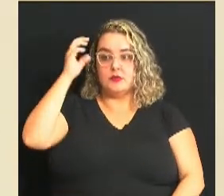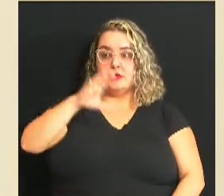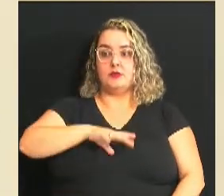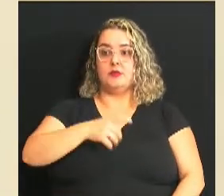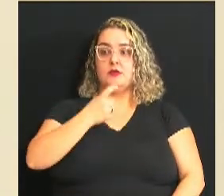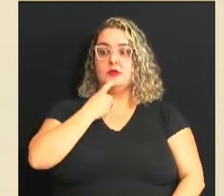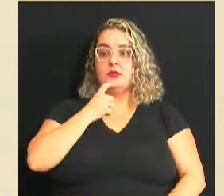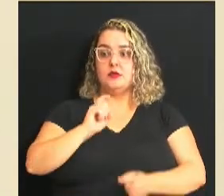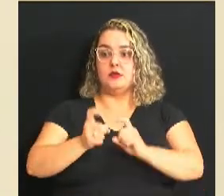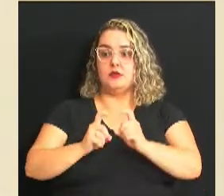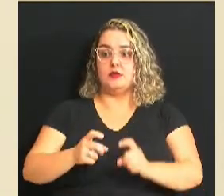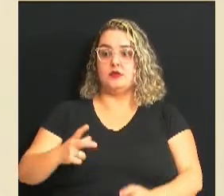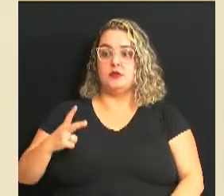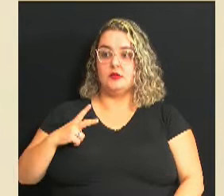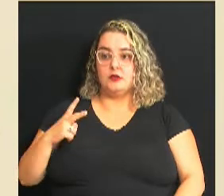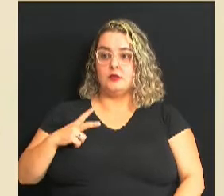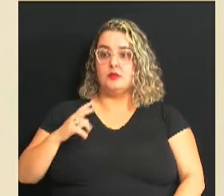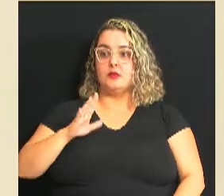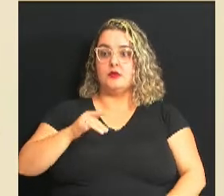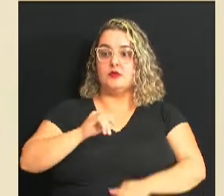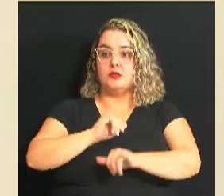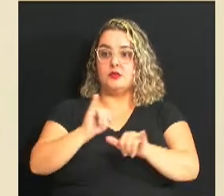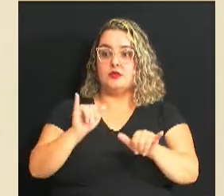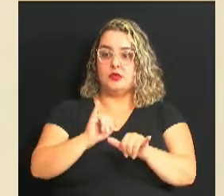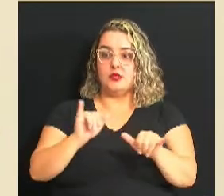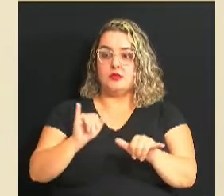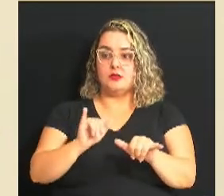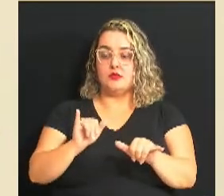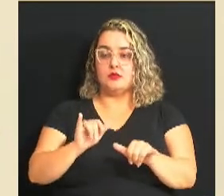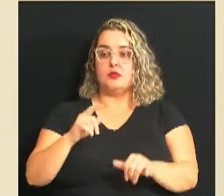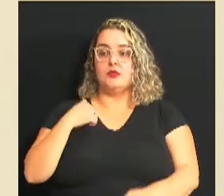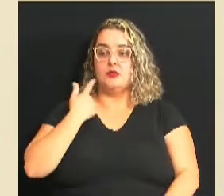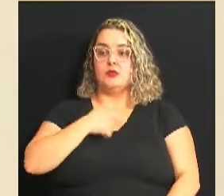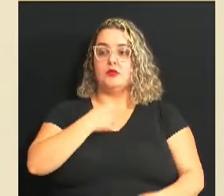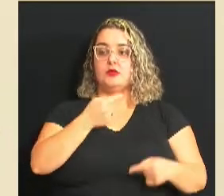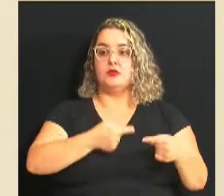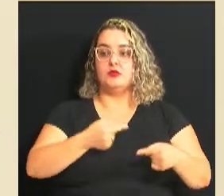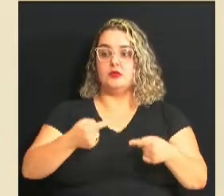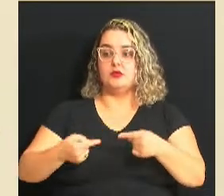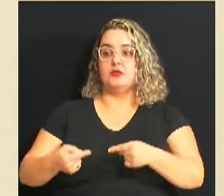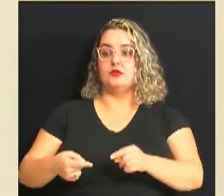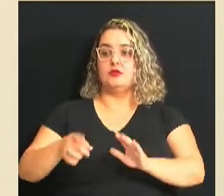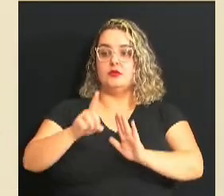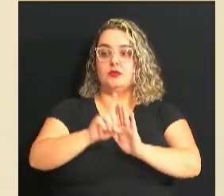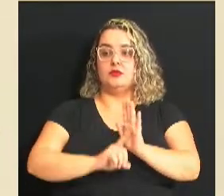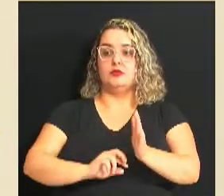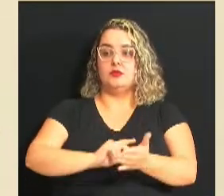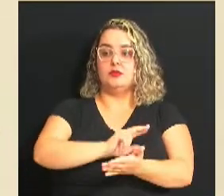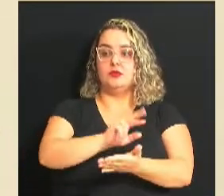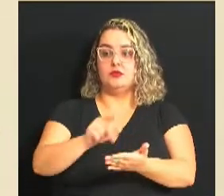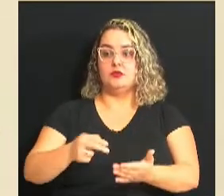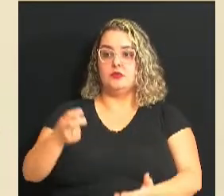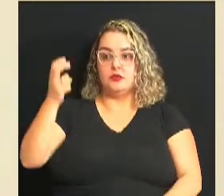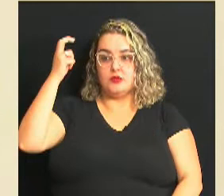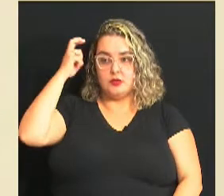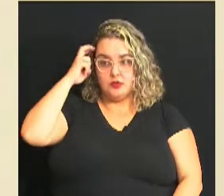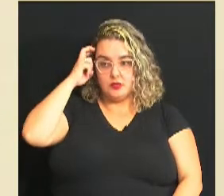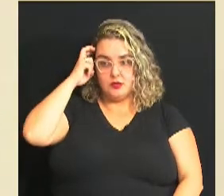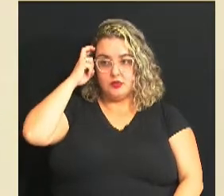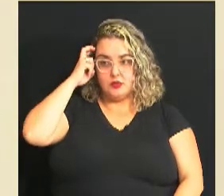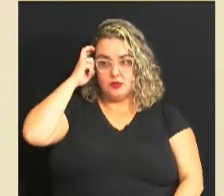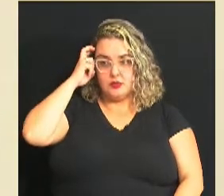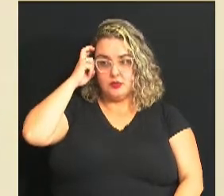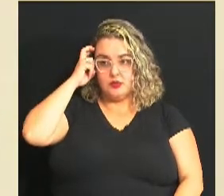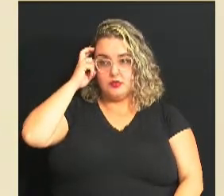em particular, como já foi anunciado, nós discutiremos o direito à diversidade cultural com